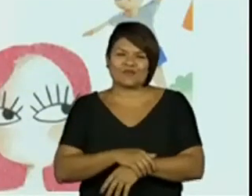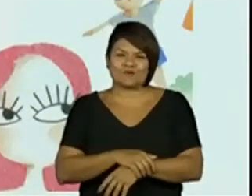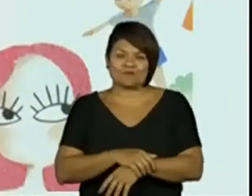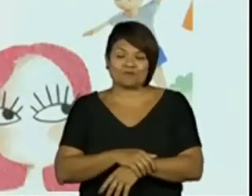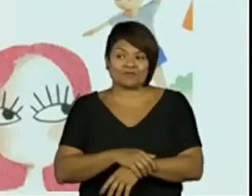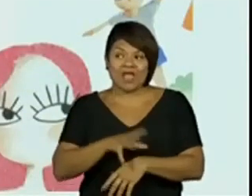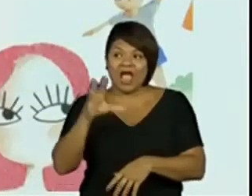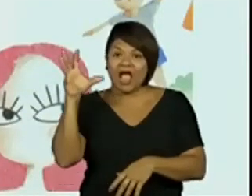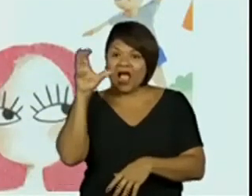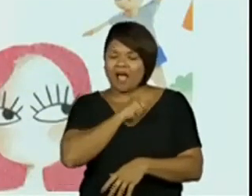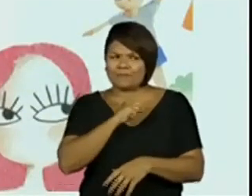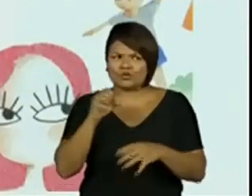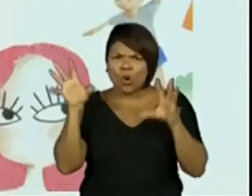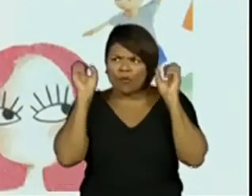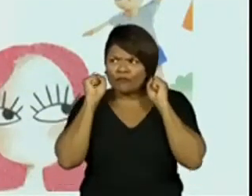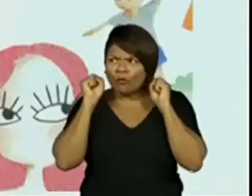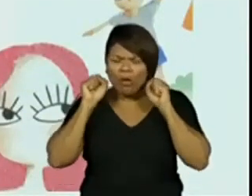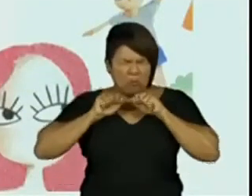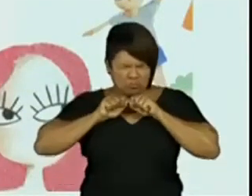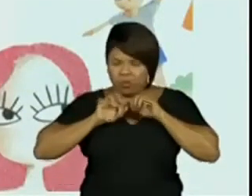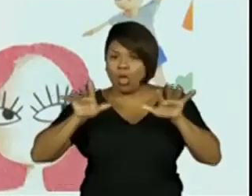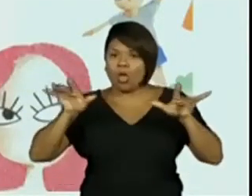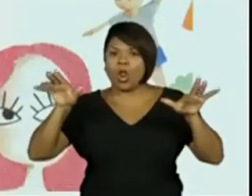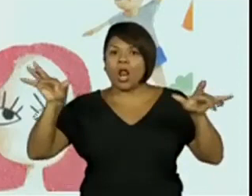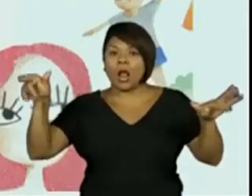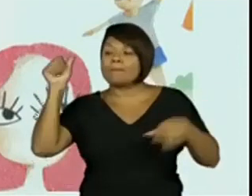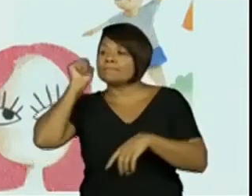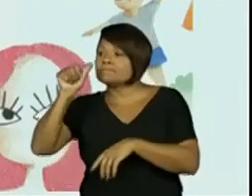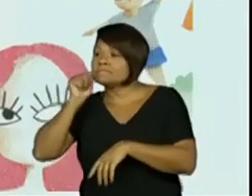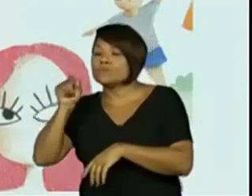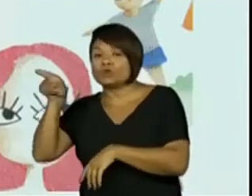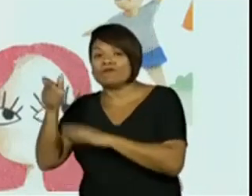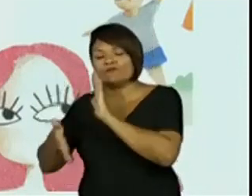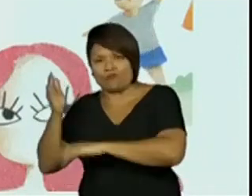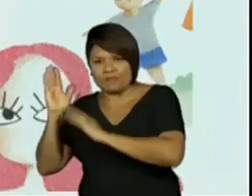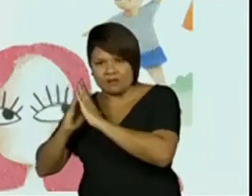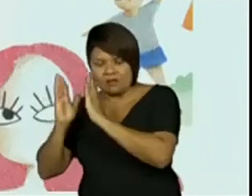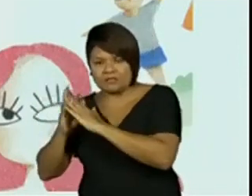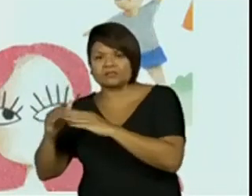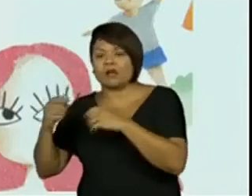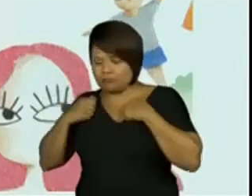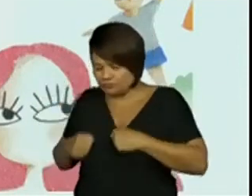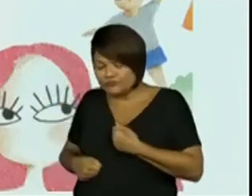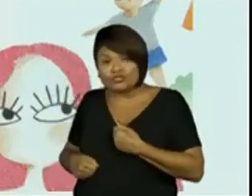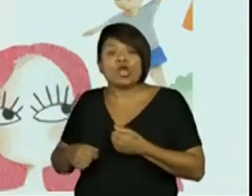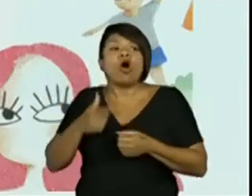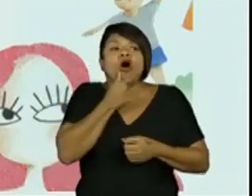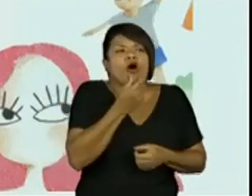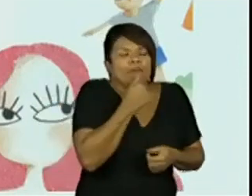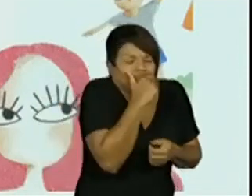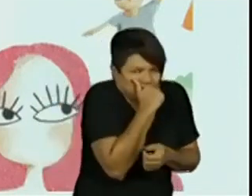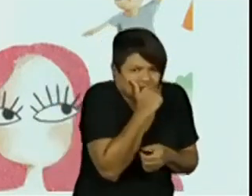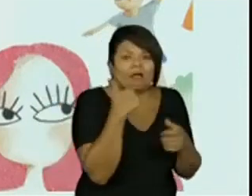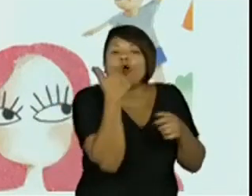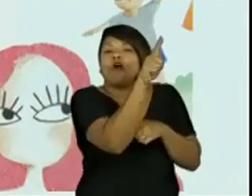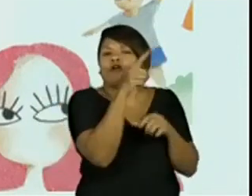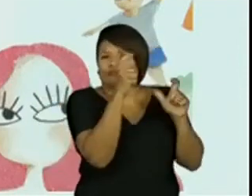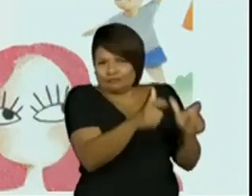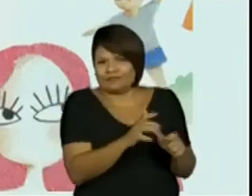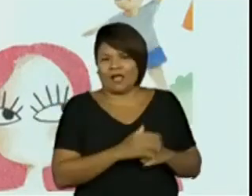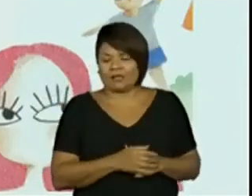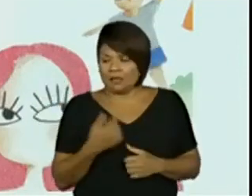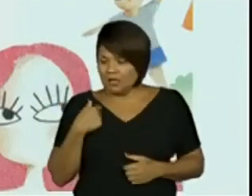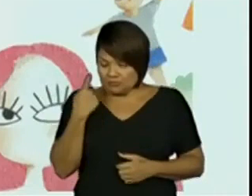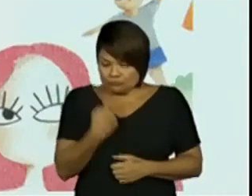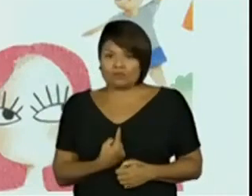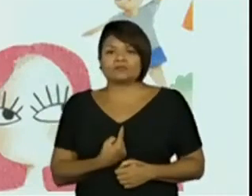esvaziou. As moças foram para casa se vestir, os moços foram rir no outro lugar. Nisso, atrasada para